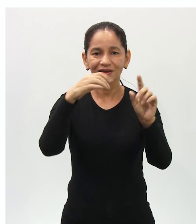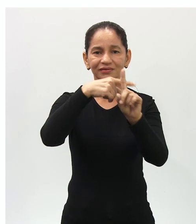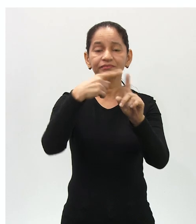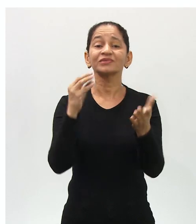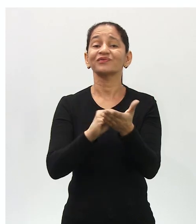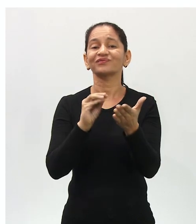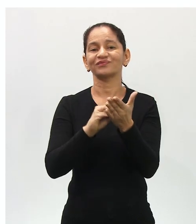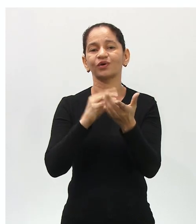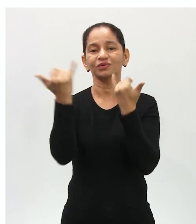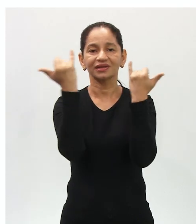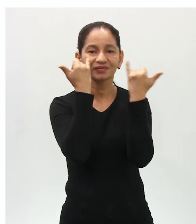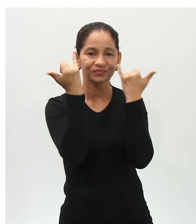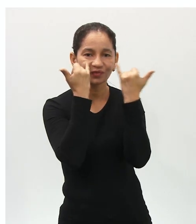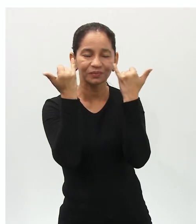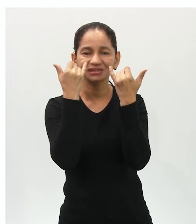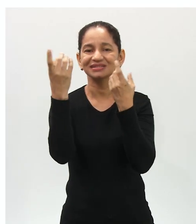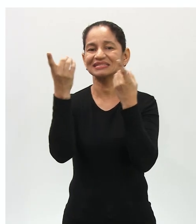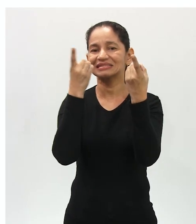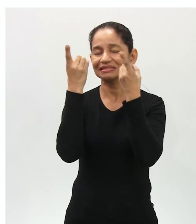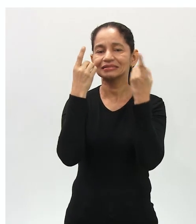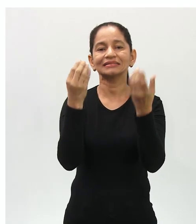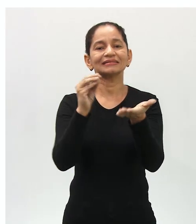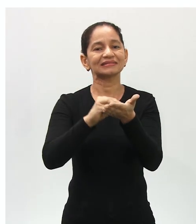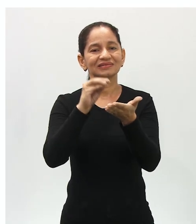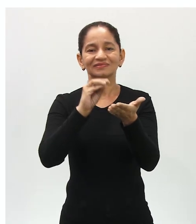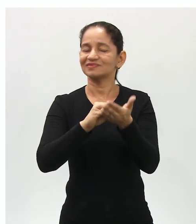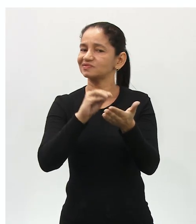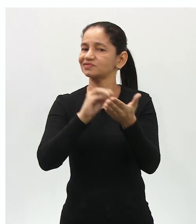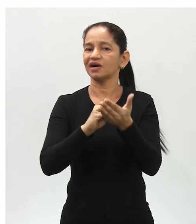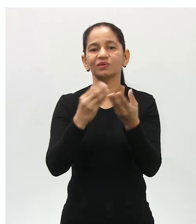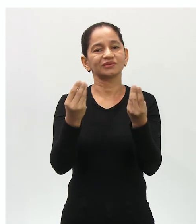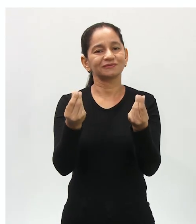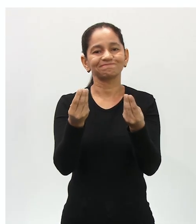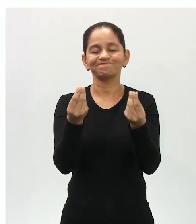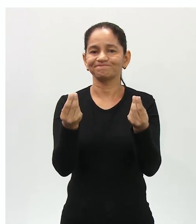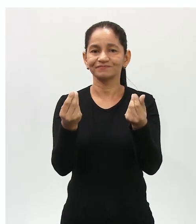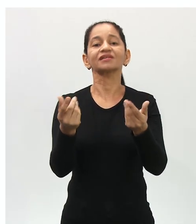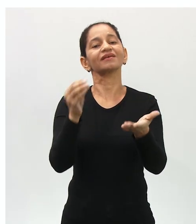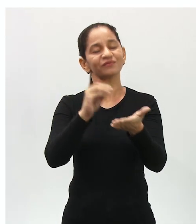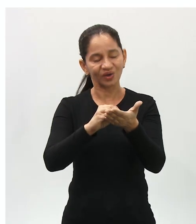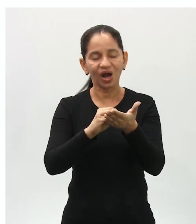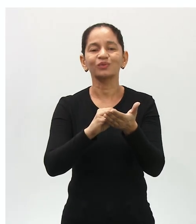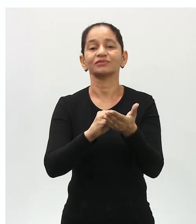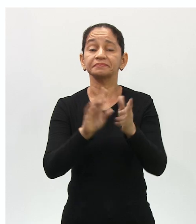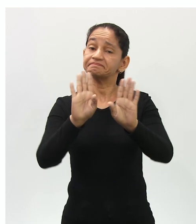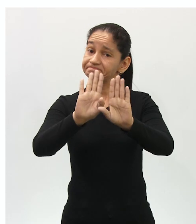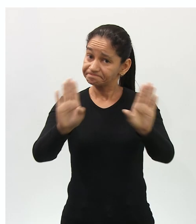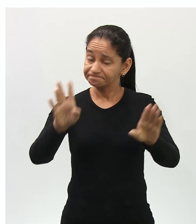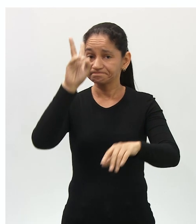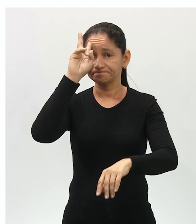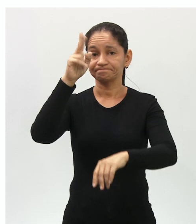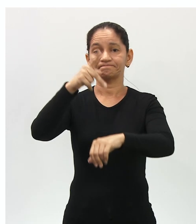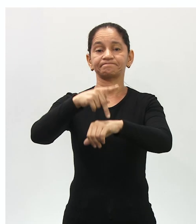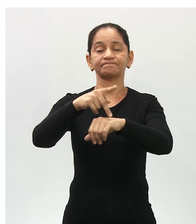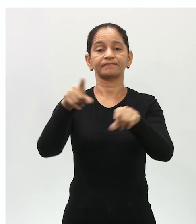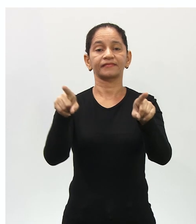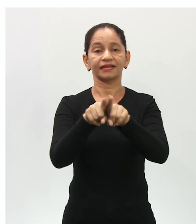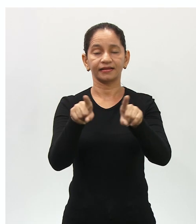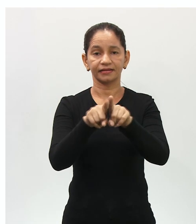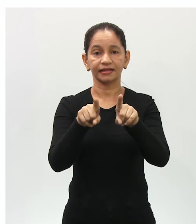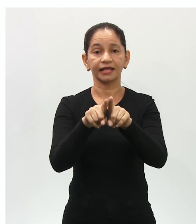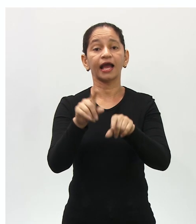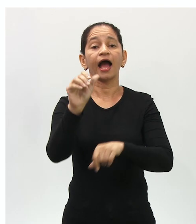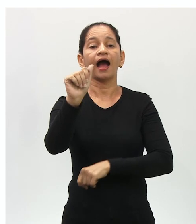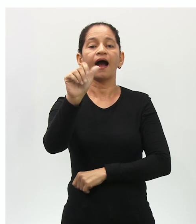Porque faltam dados, os métodos e sistemas administrativos que sejam eficientes para isso. Outro crítico é a crítica